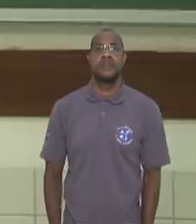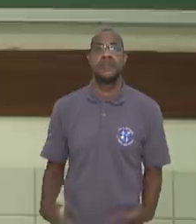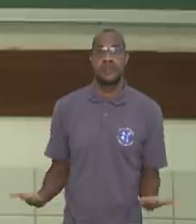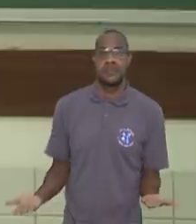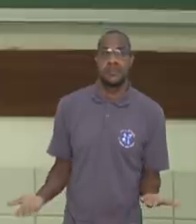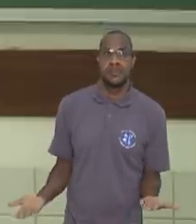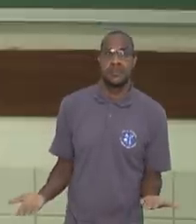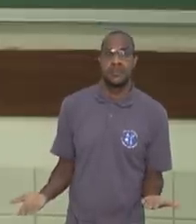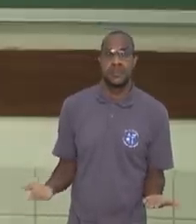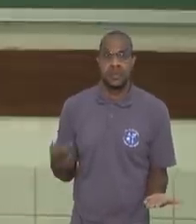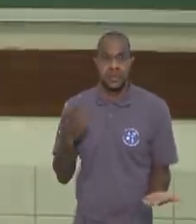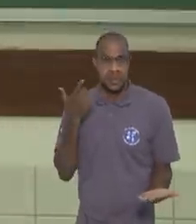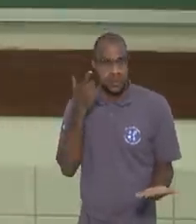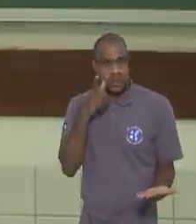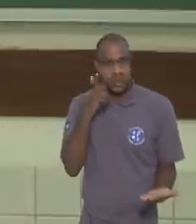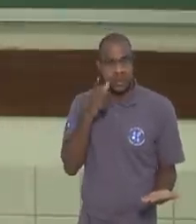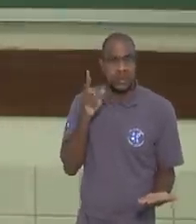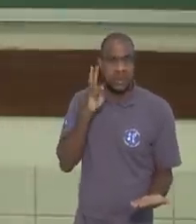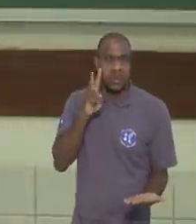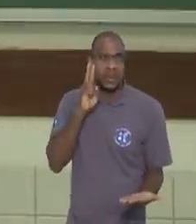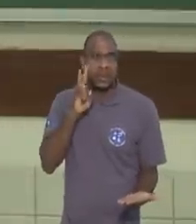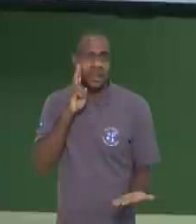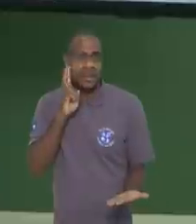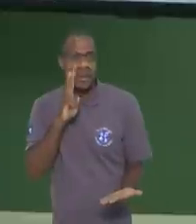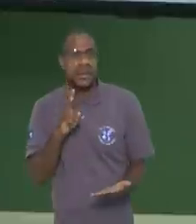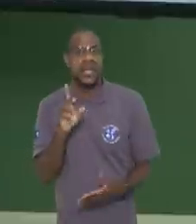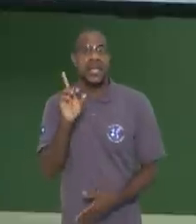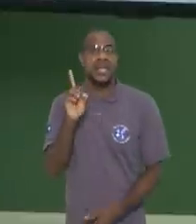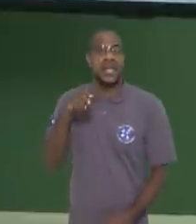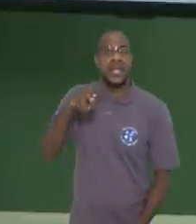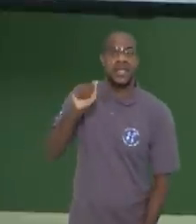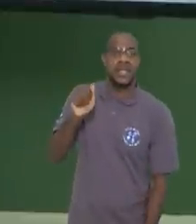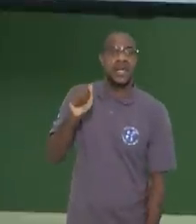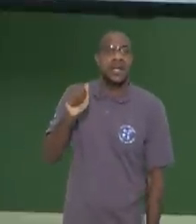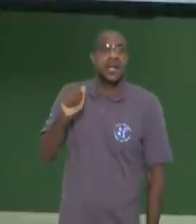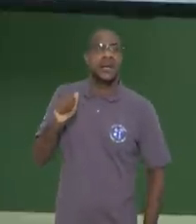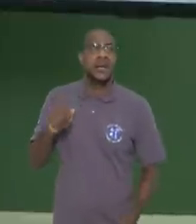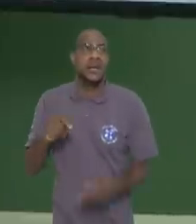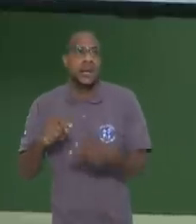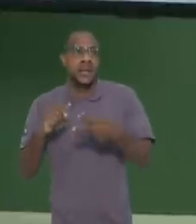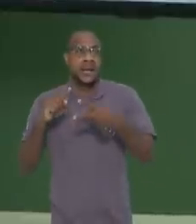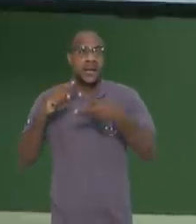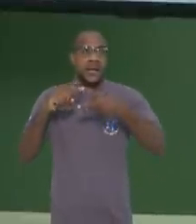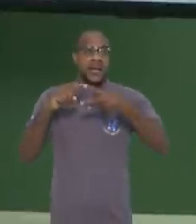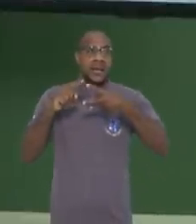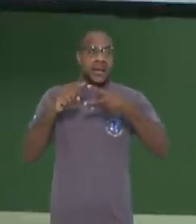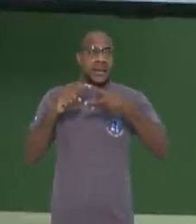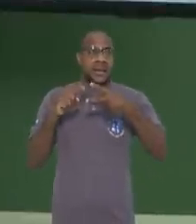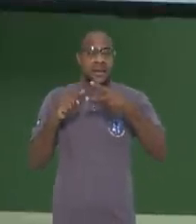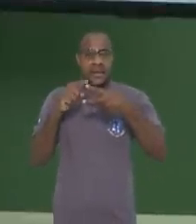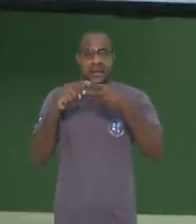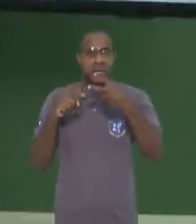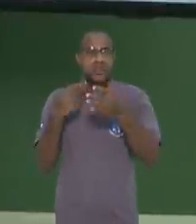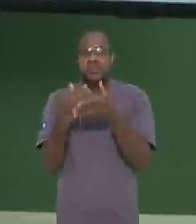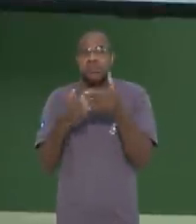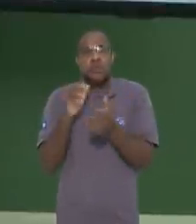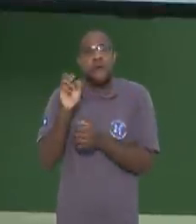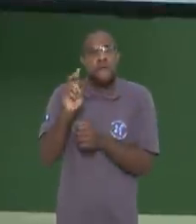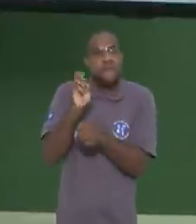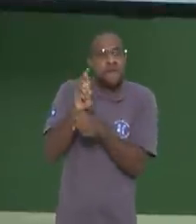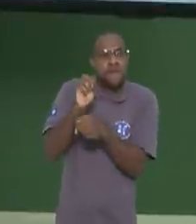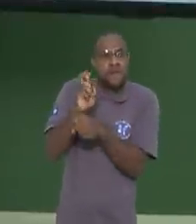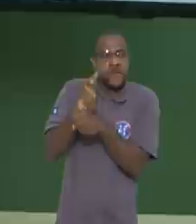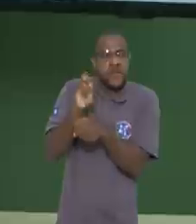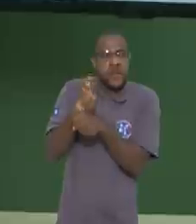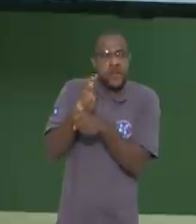E aí, gente, conseguiram? Então vamos lembrar lá, técnica do DNA recombinante. Você pegava o DNA do vírus, por exemplo, colocava